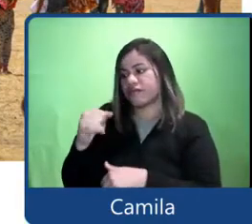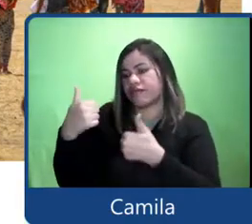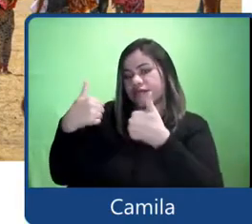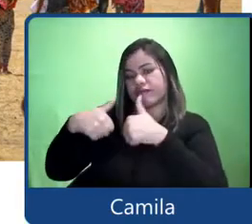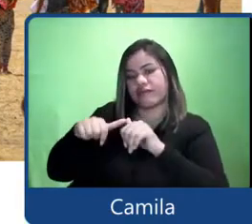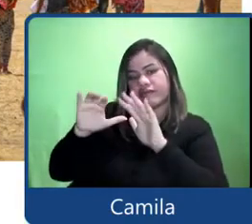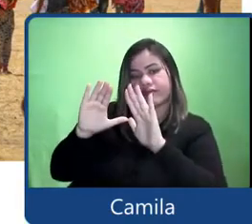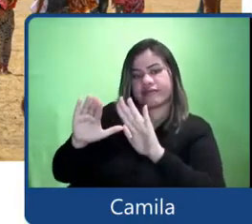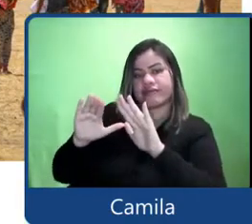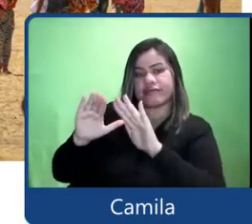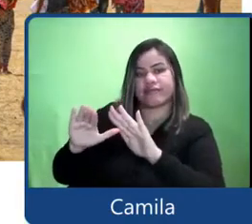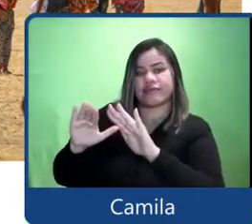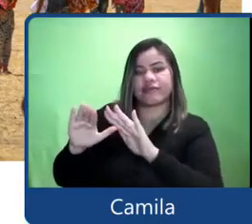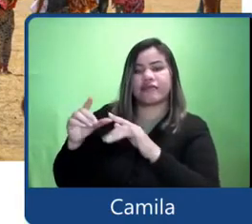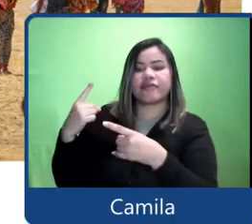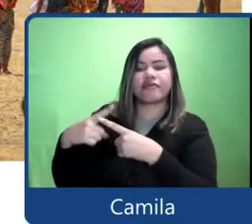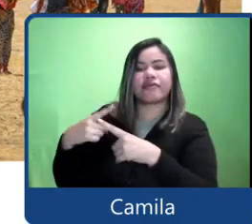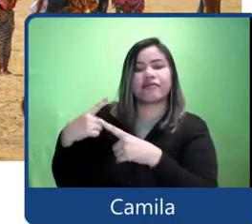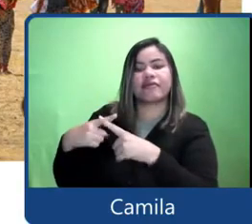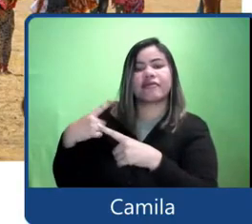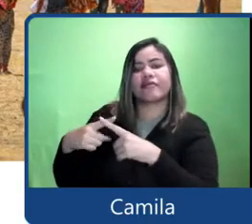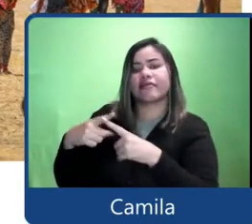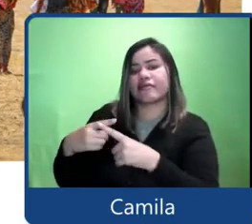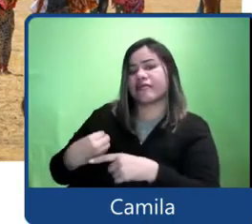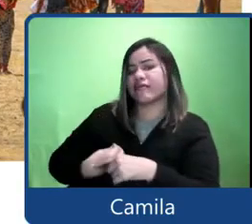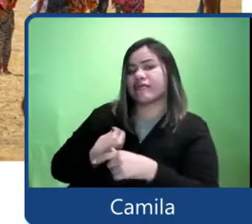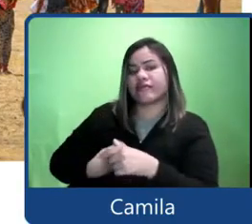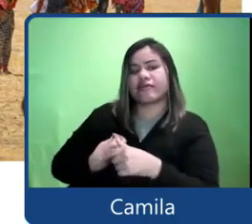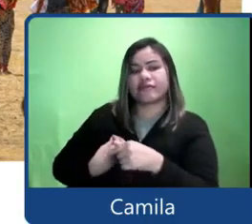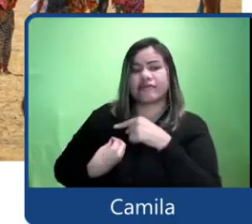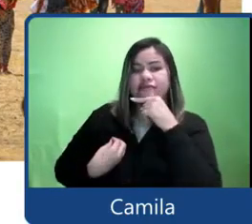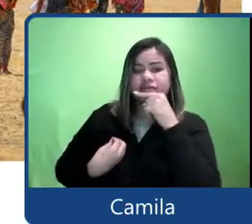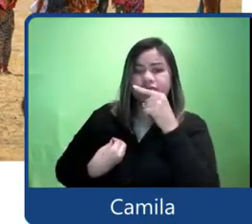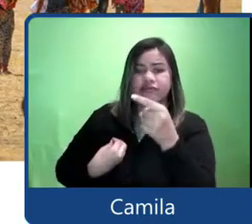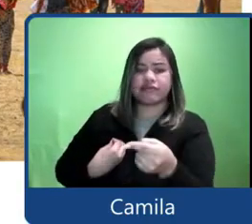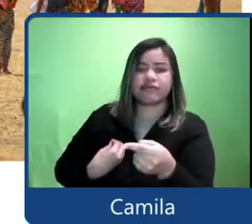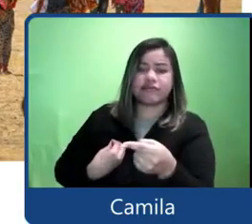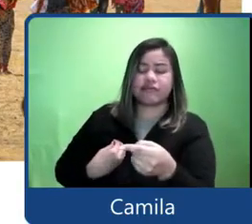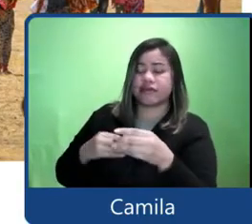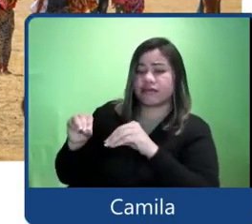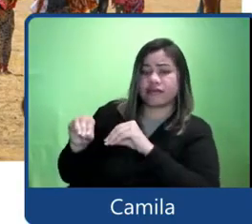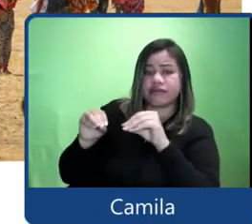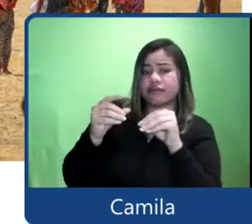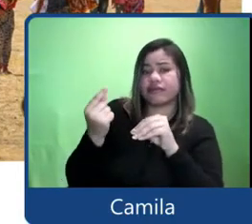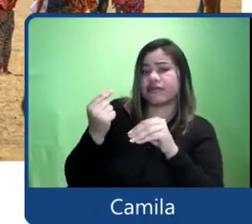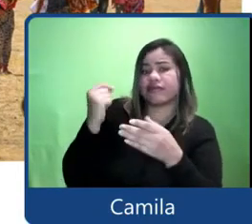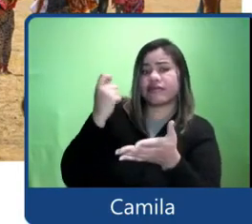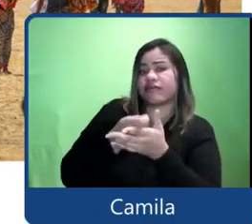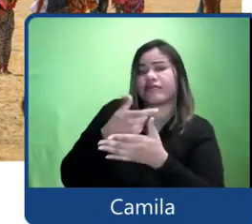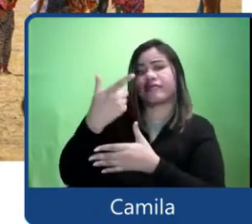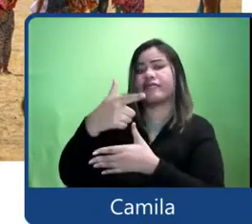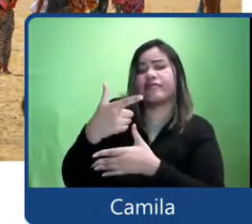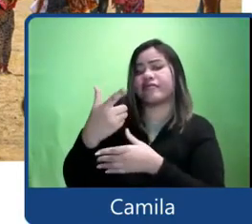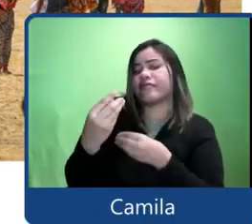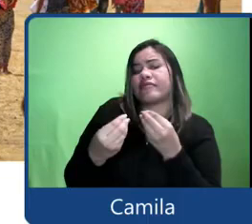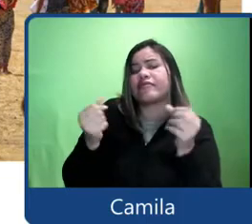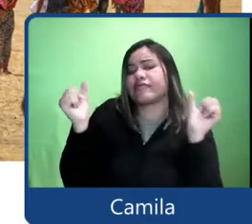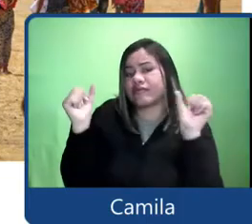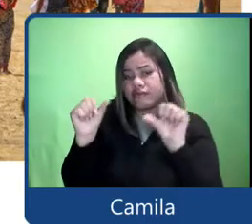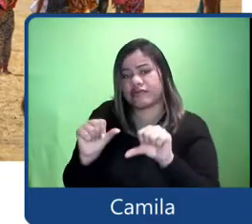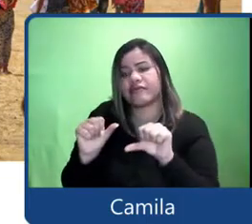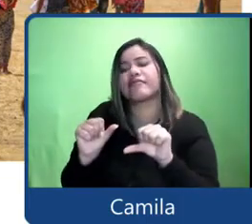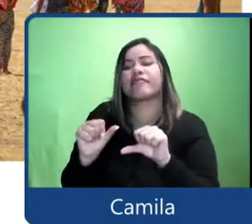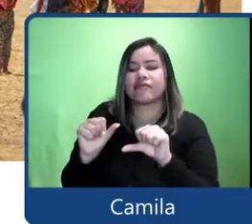que foi afetada ali, que a sobrevivência não é mais possível, é pior ainda, né. Então, a gente pode pensar se essas